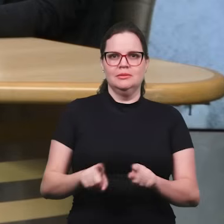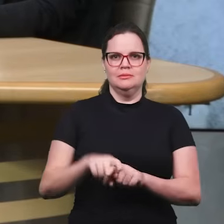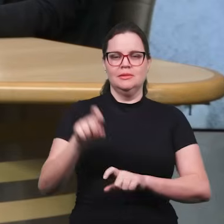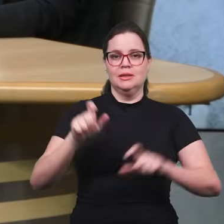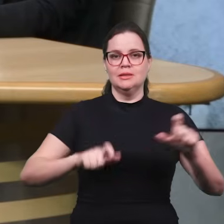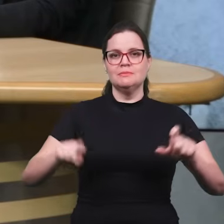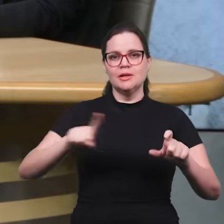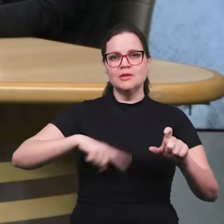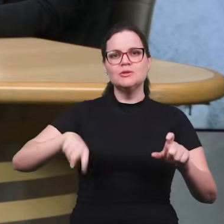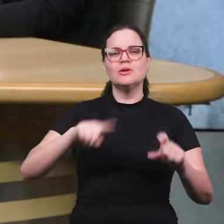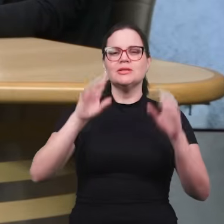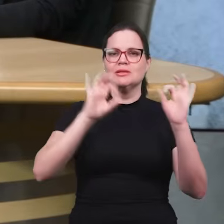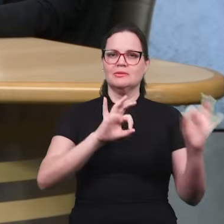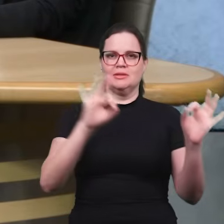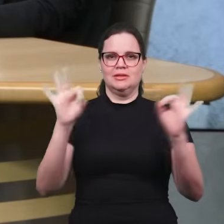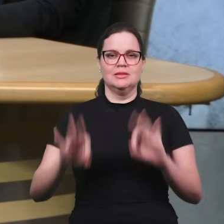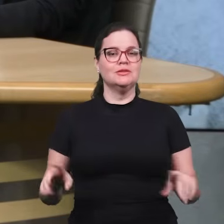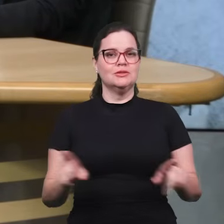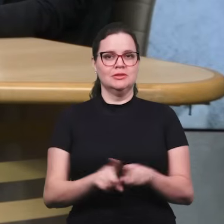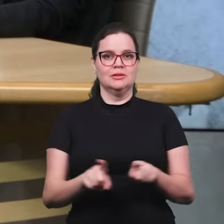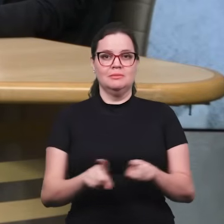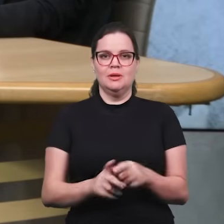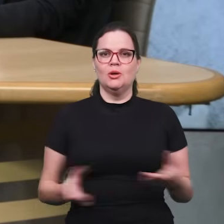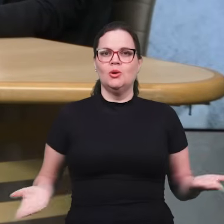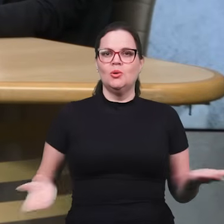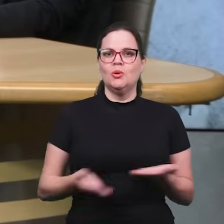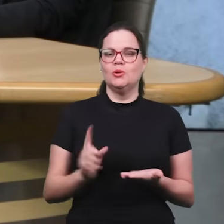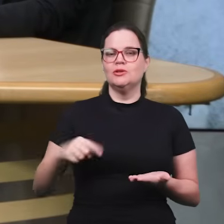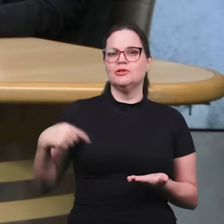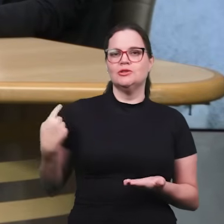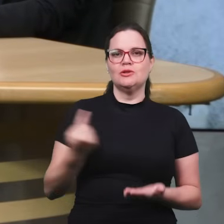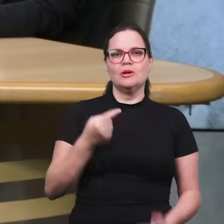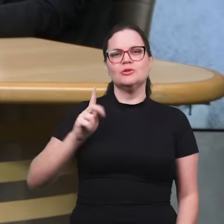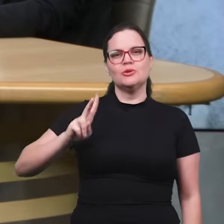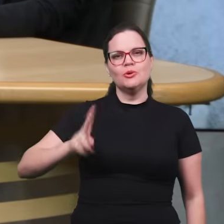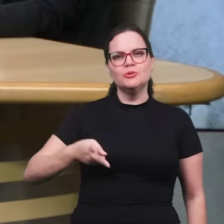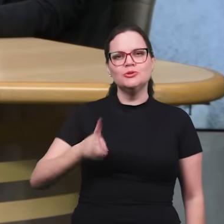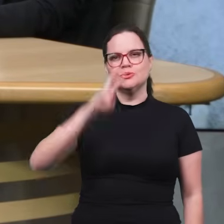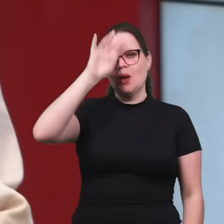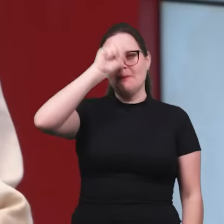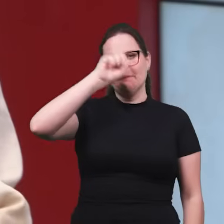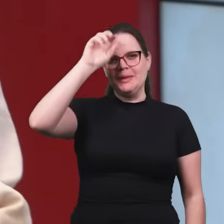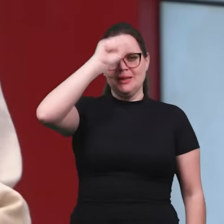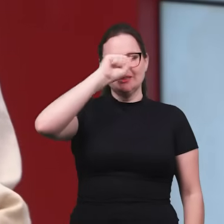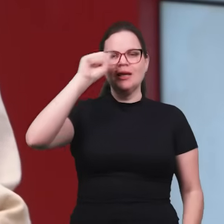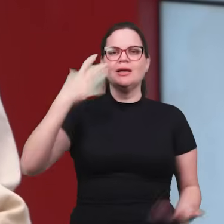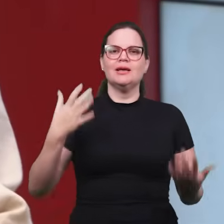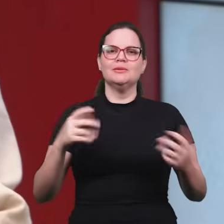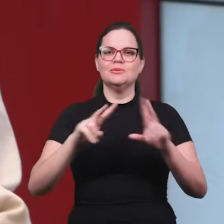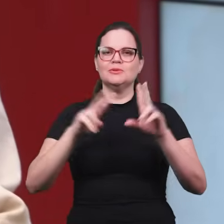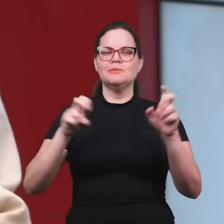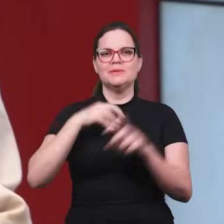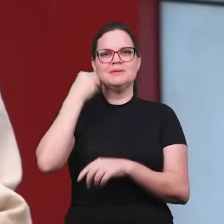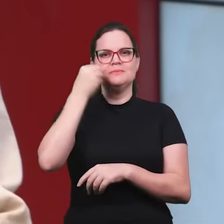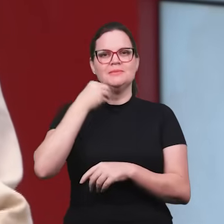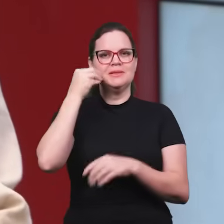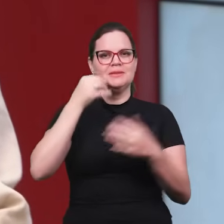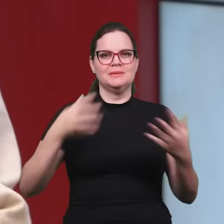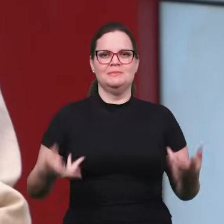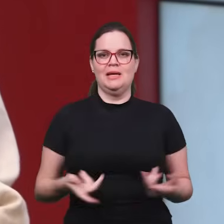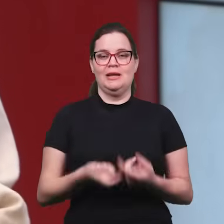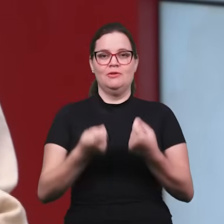paz do Senhor a todos vocês que nos assistem. E hoje nós vamos continuar aprendendo, falando sobre a